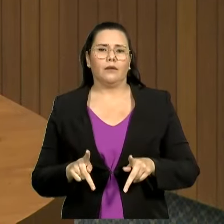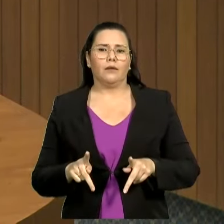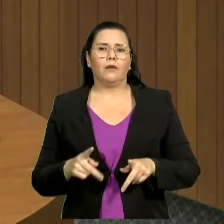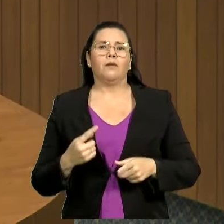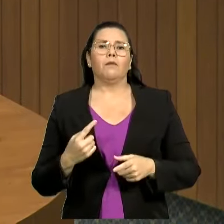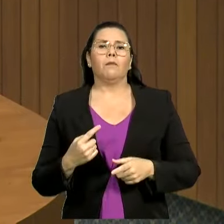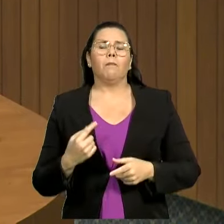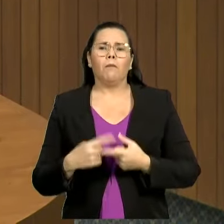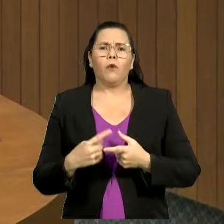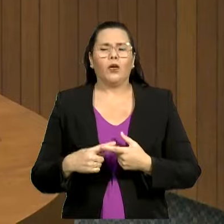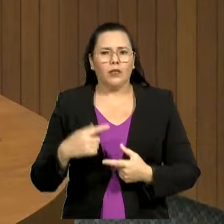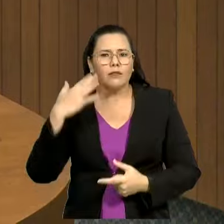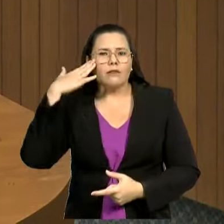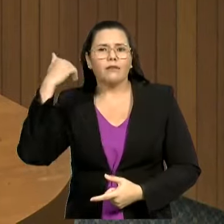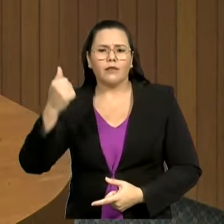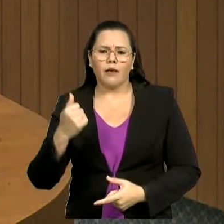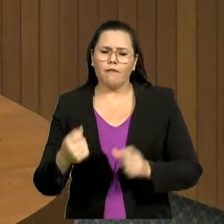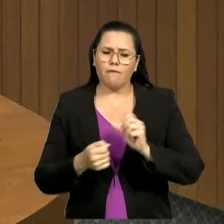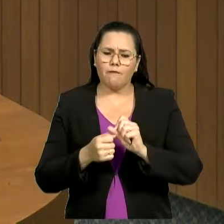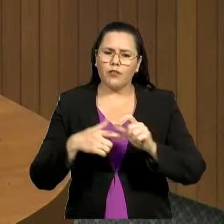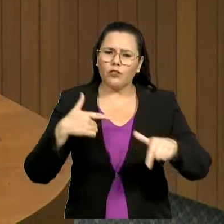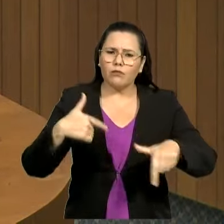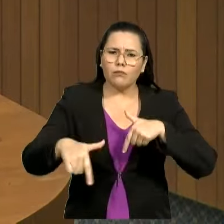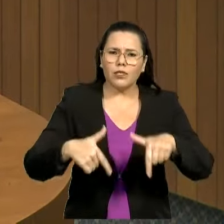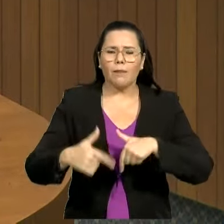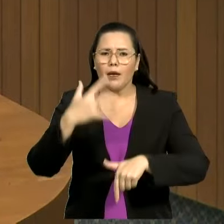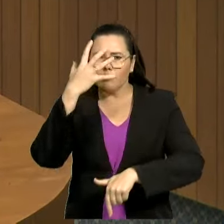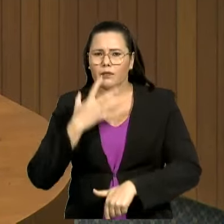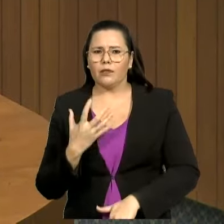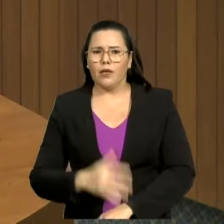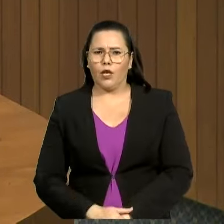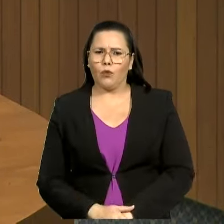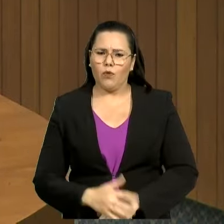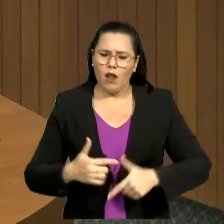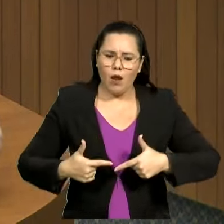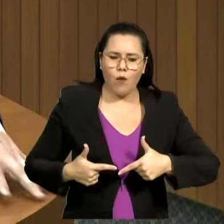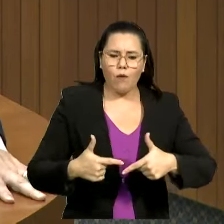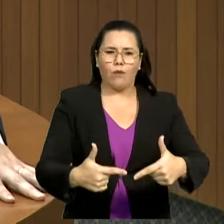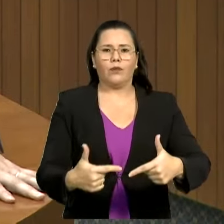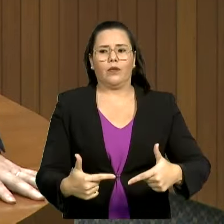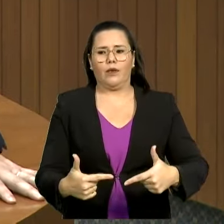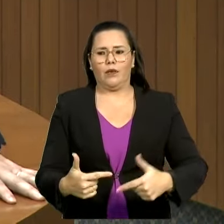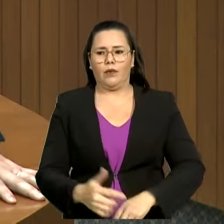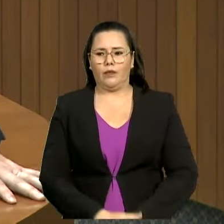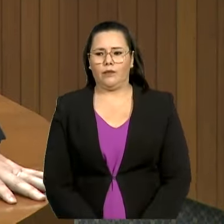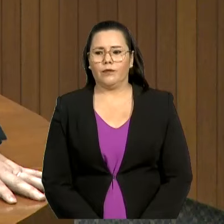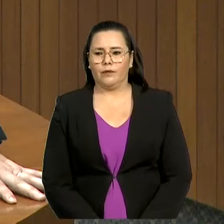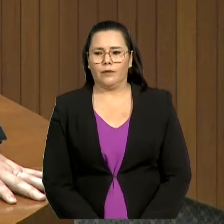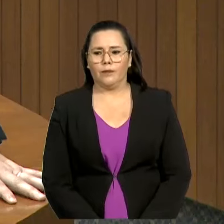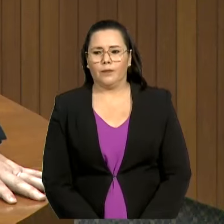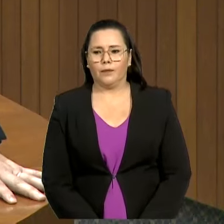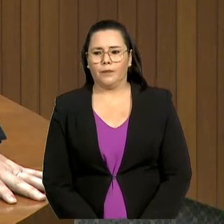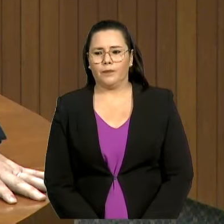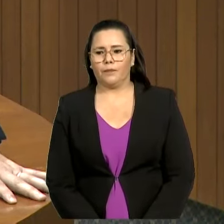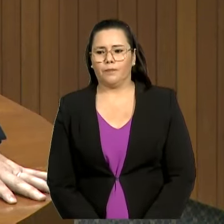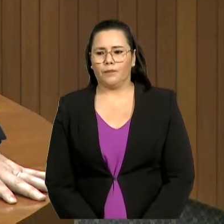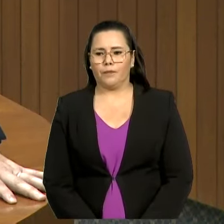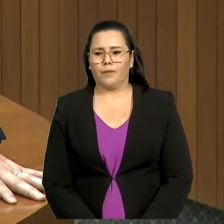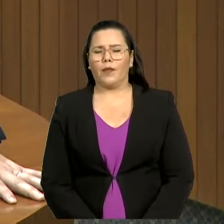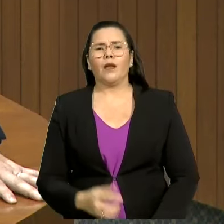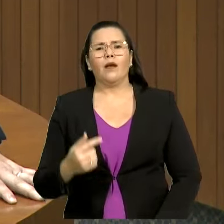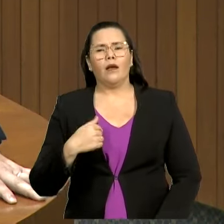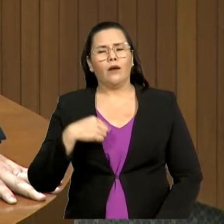sido a minha pretensão desde o dia que aceitei um convite para ingressar no poder público como secretário de